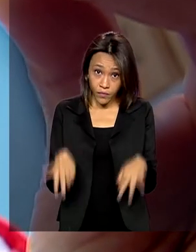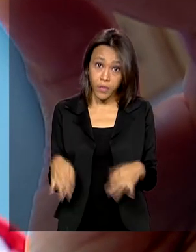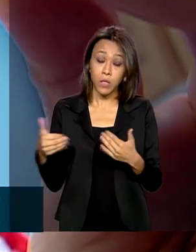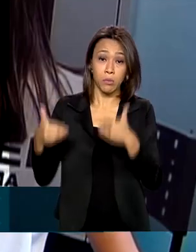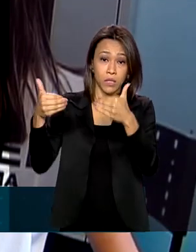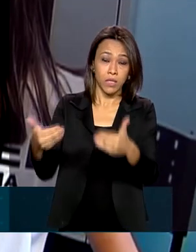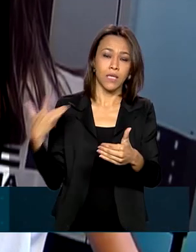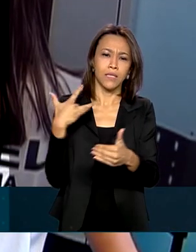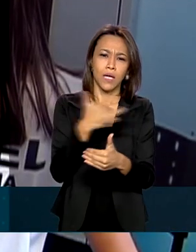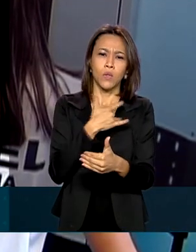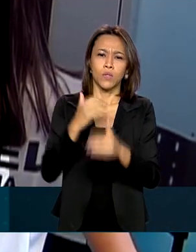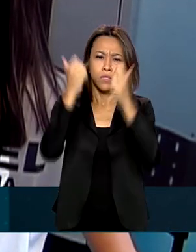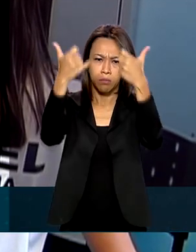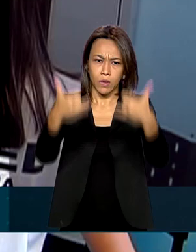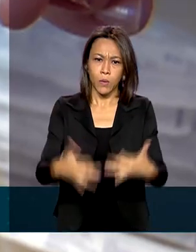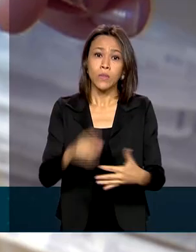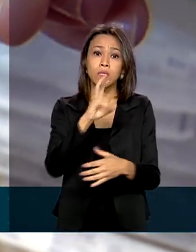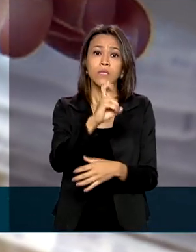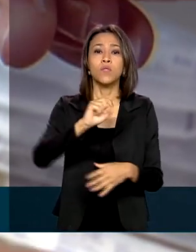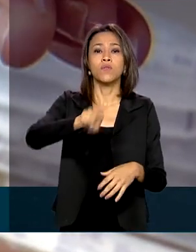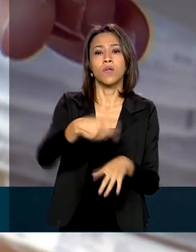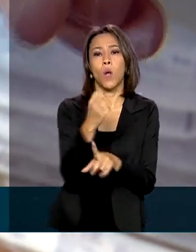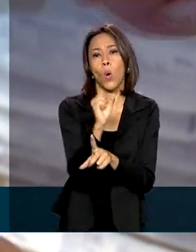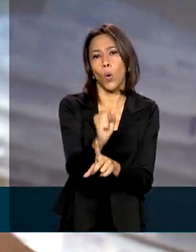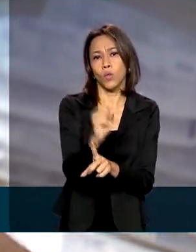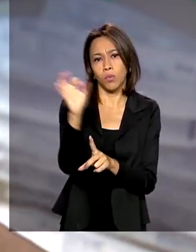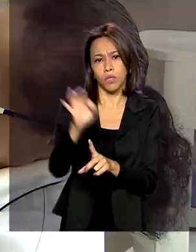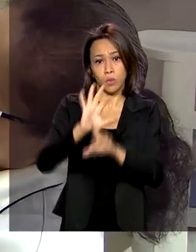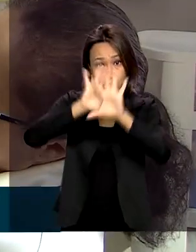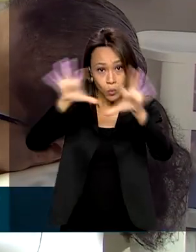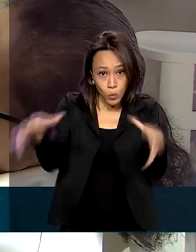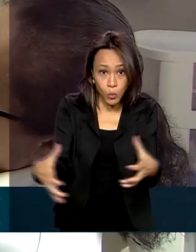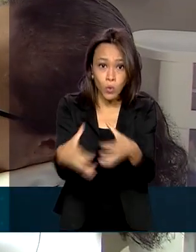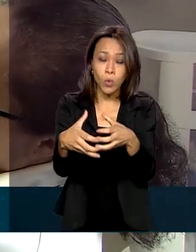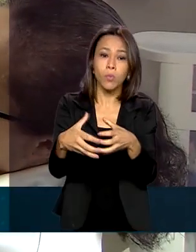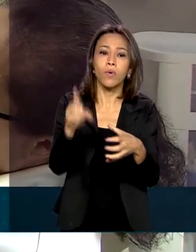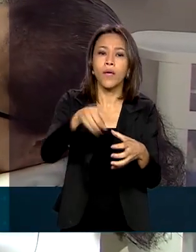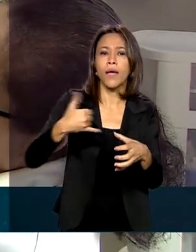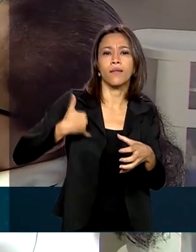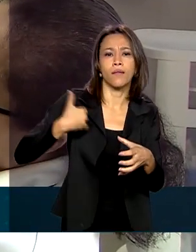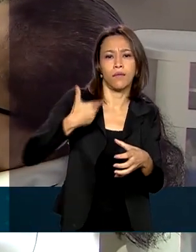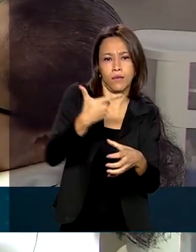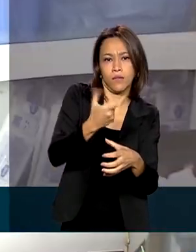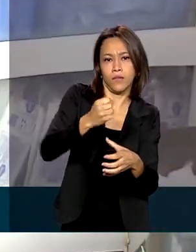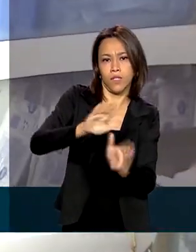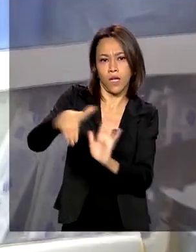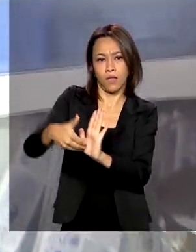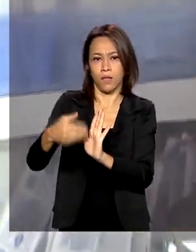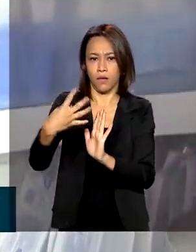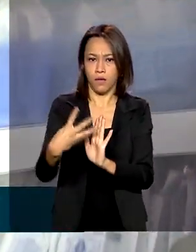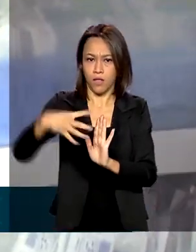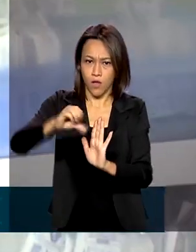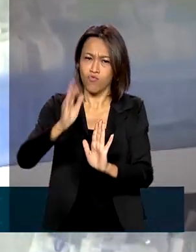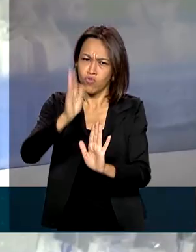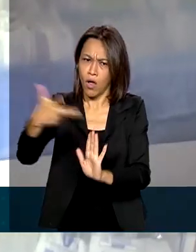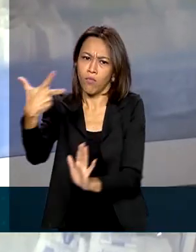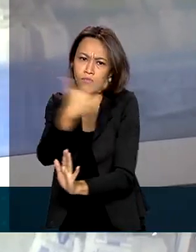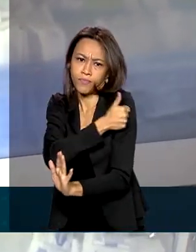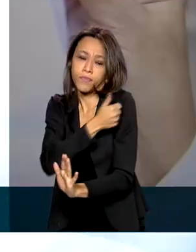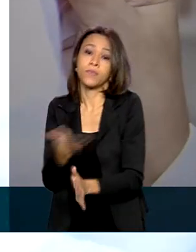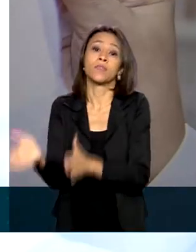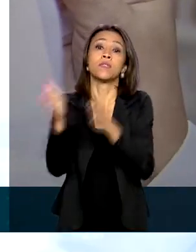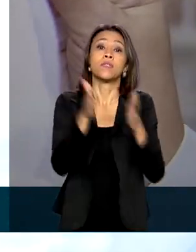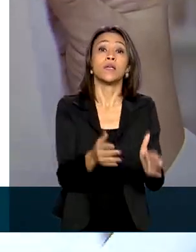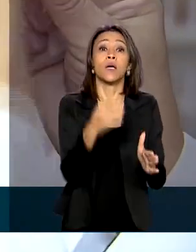apenas 5,8% do público-alvo, que são pessoas entre 20 a 49 anos, foi vacinada. Mais de 4